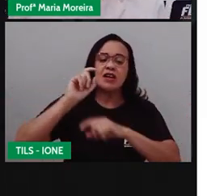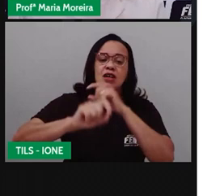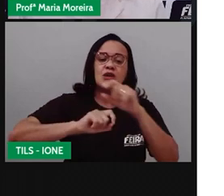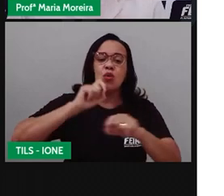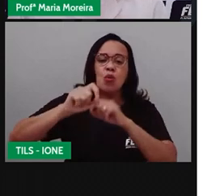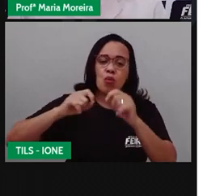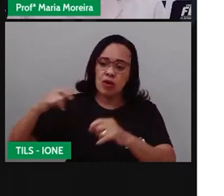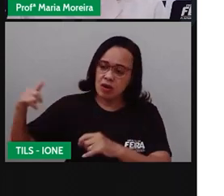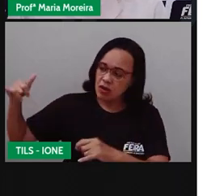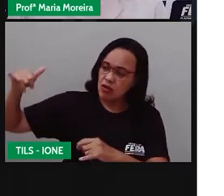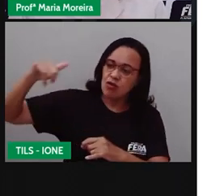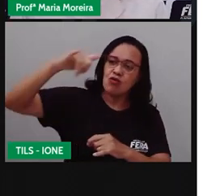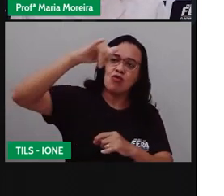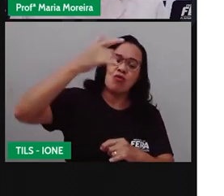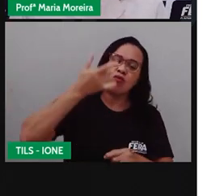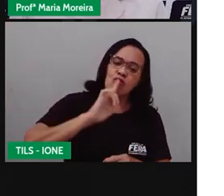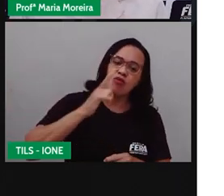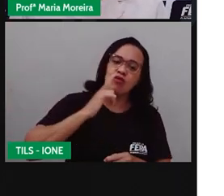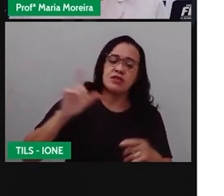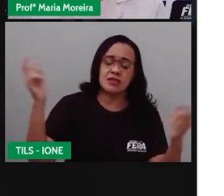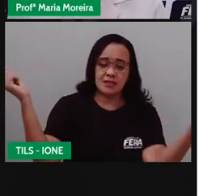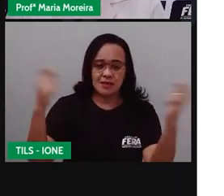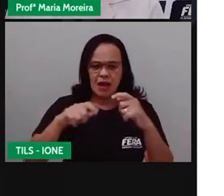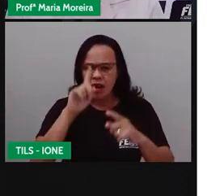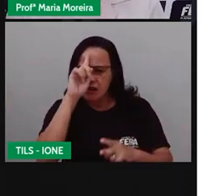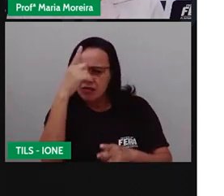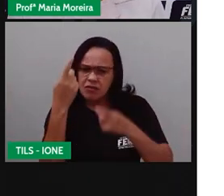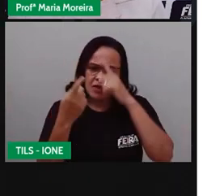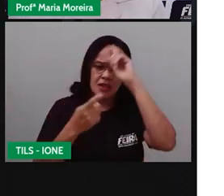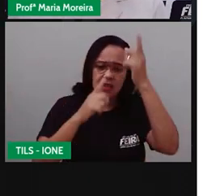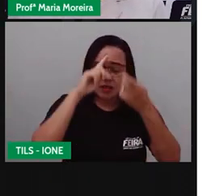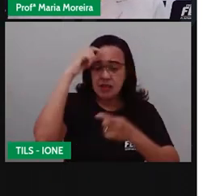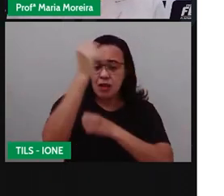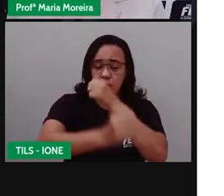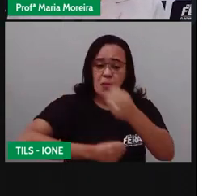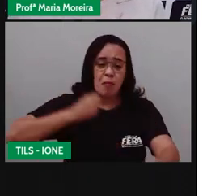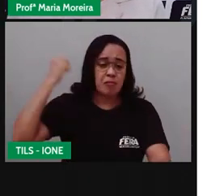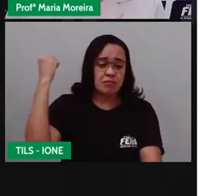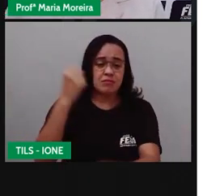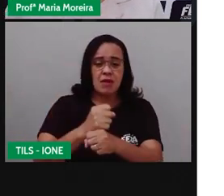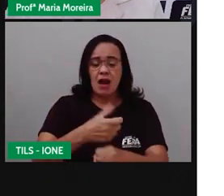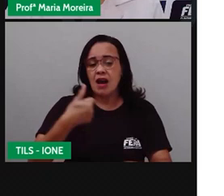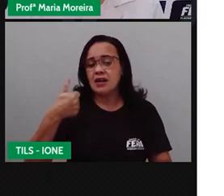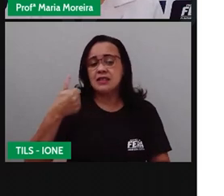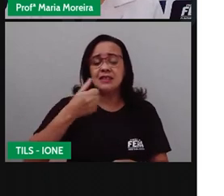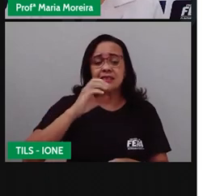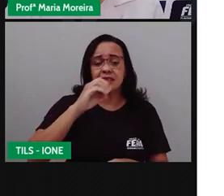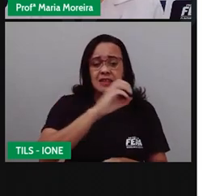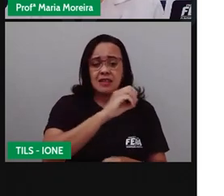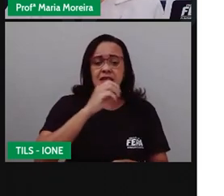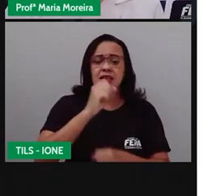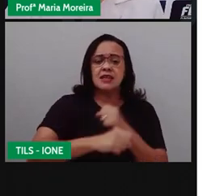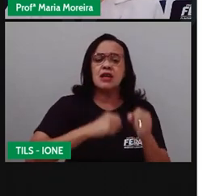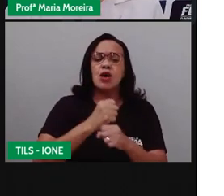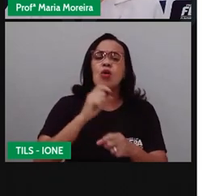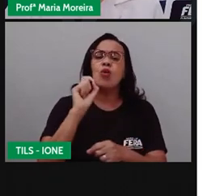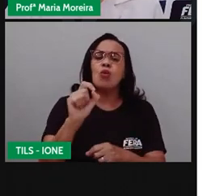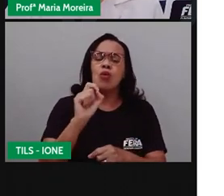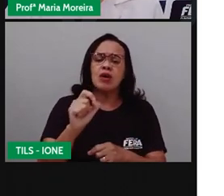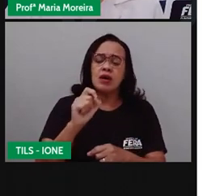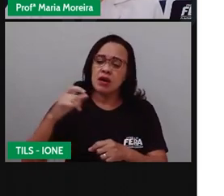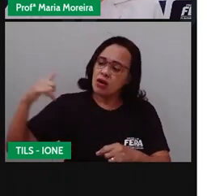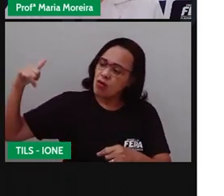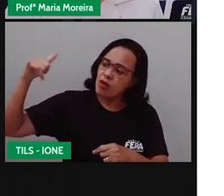o homem voasse. Inventando há mais de 100 anos um pequeno avião chamado de